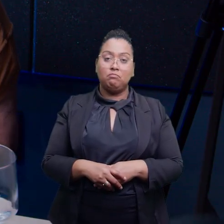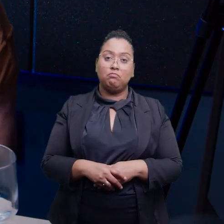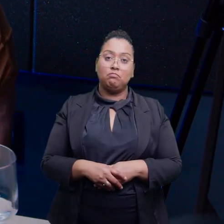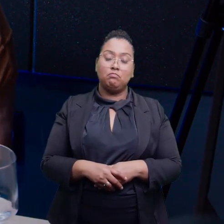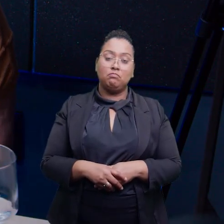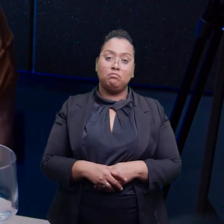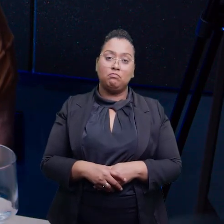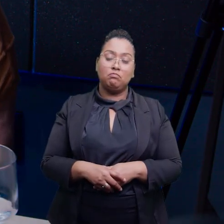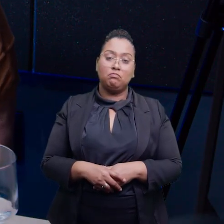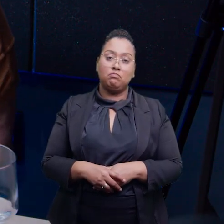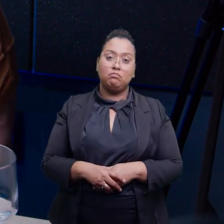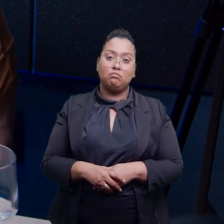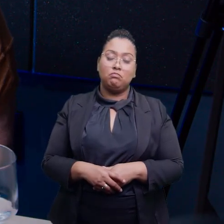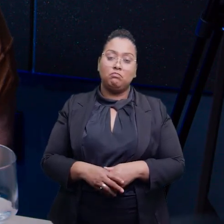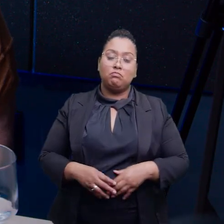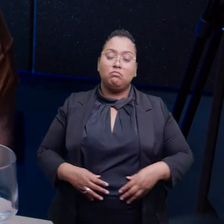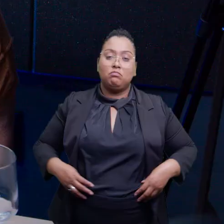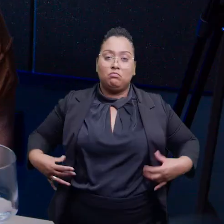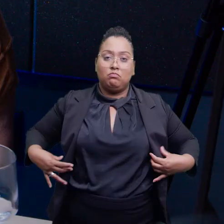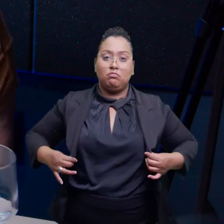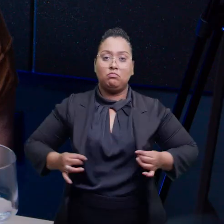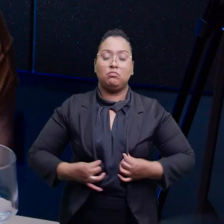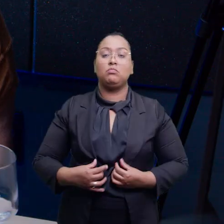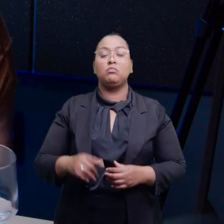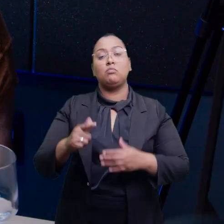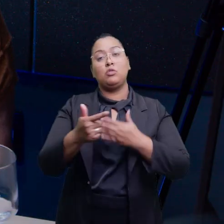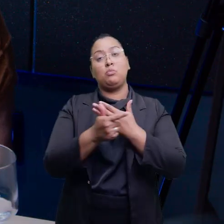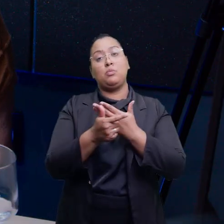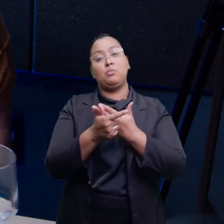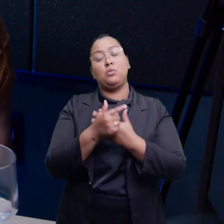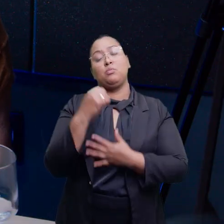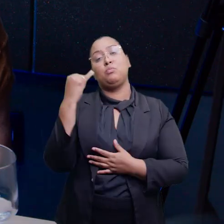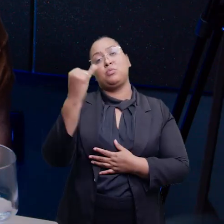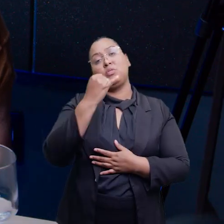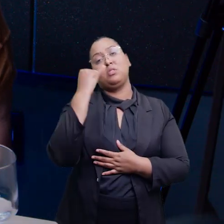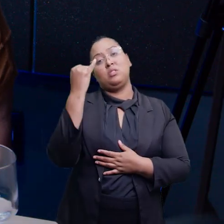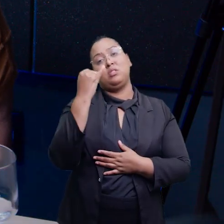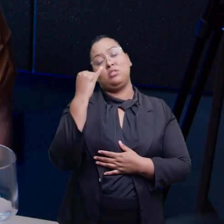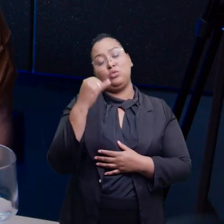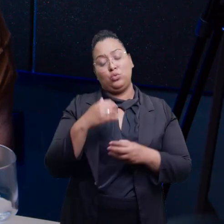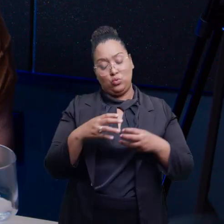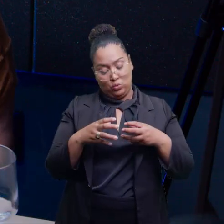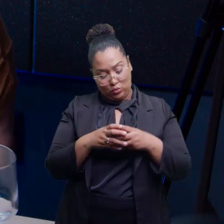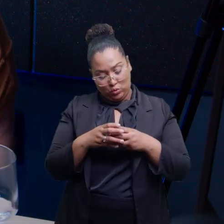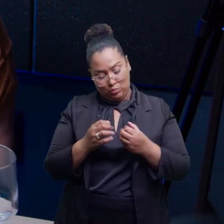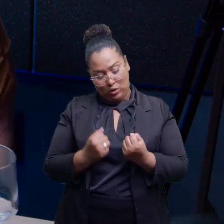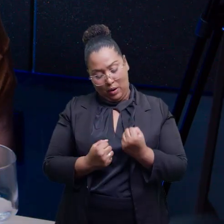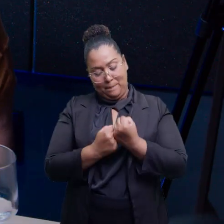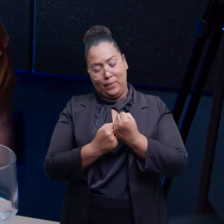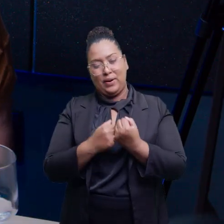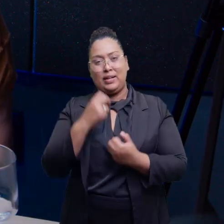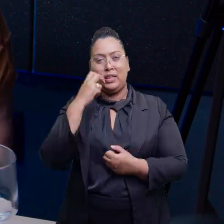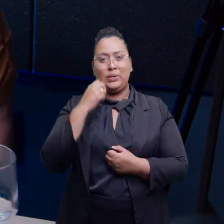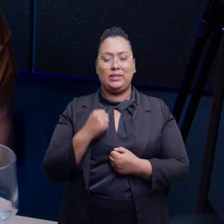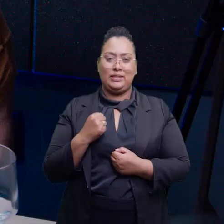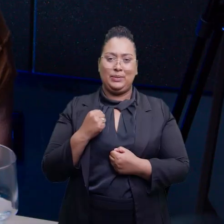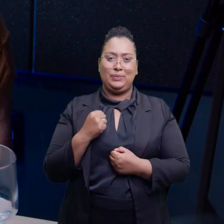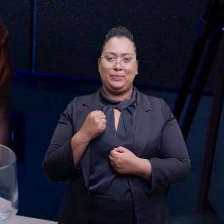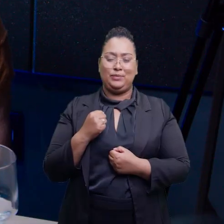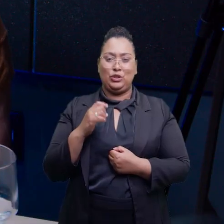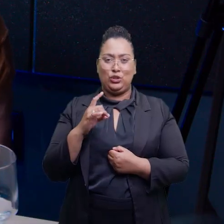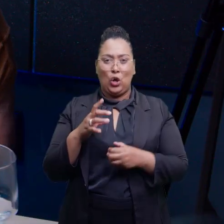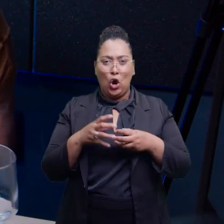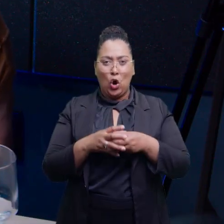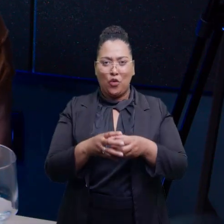E aí entra, né, o papel fundamental de um grupo de apoio à adoção, né? Não só